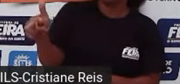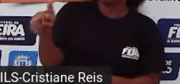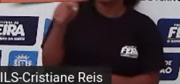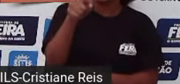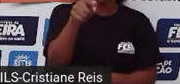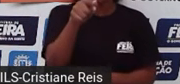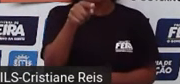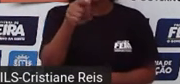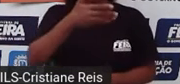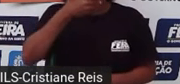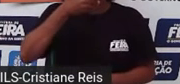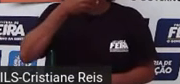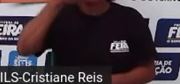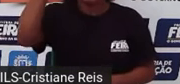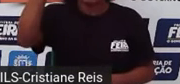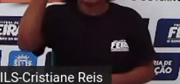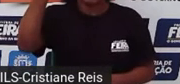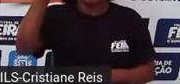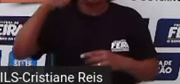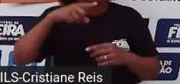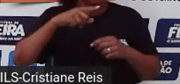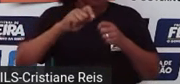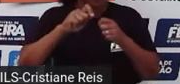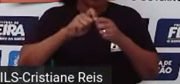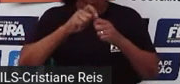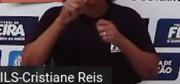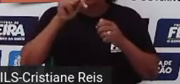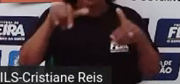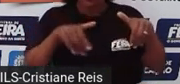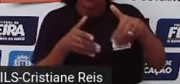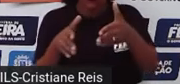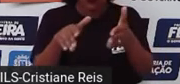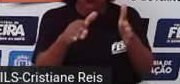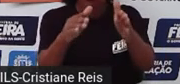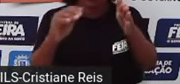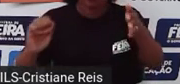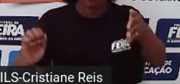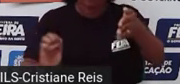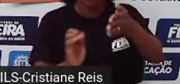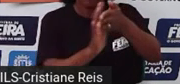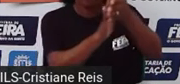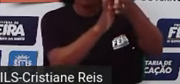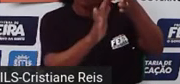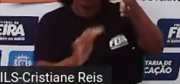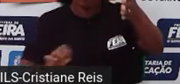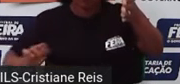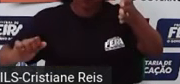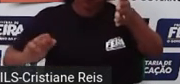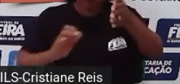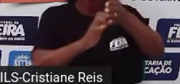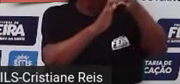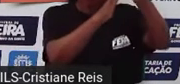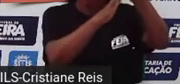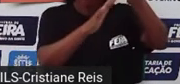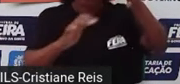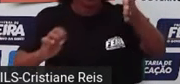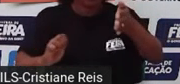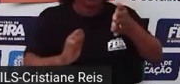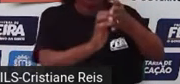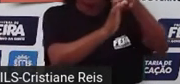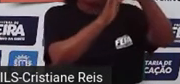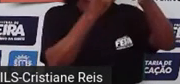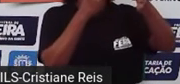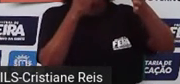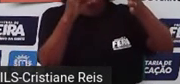a maior do mundo em área construída em área de nada ela infelizmente como todo o processo né